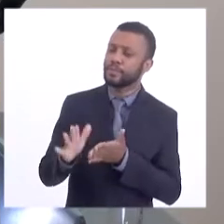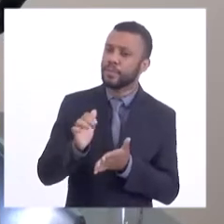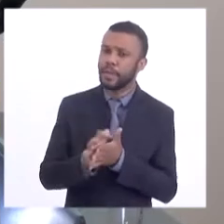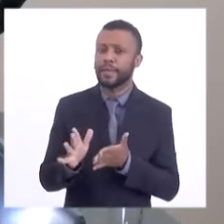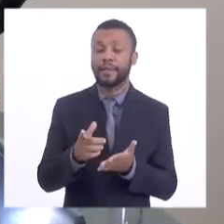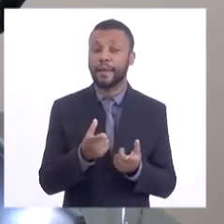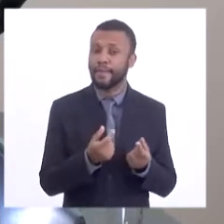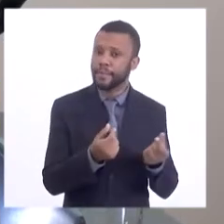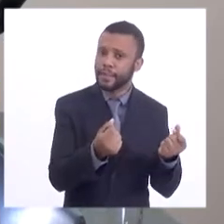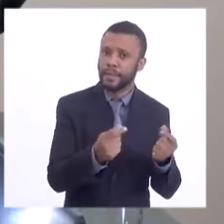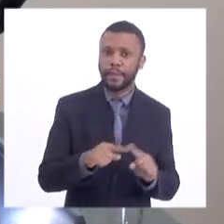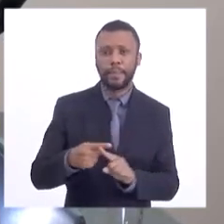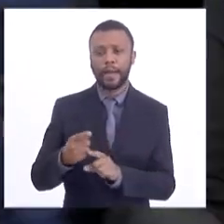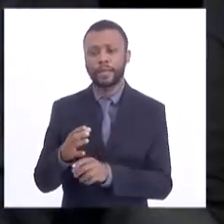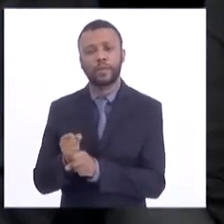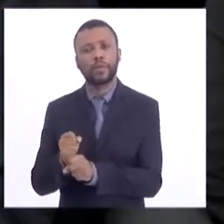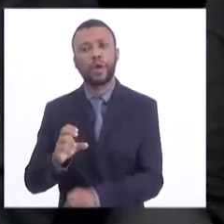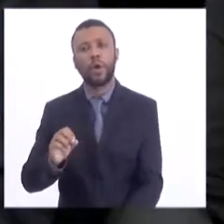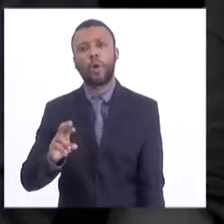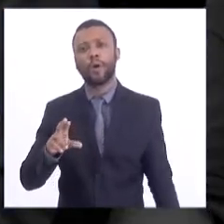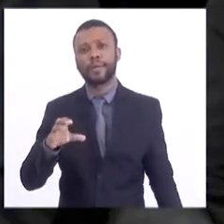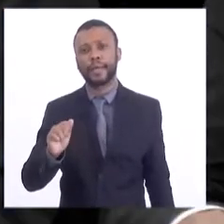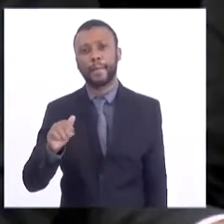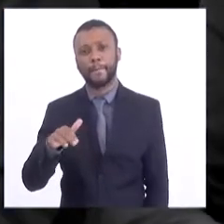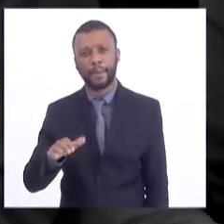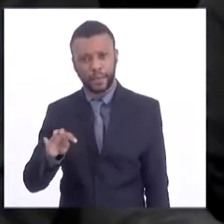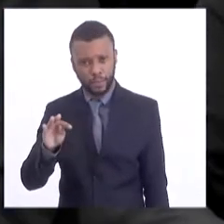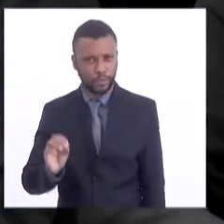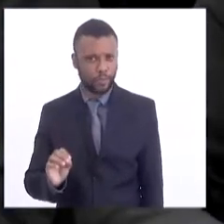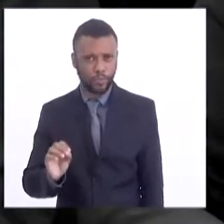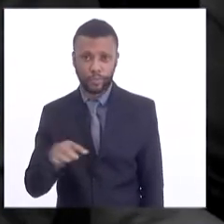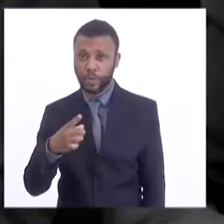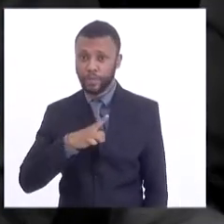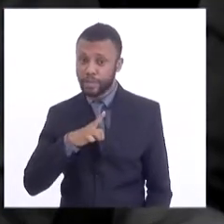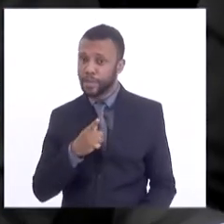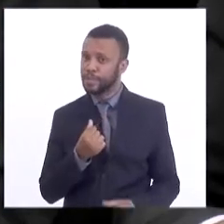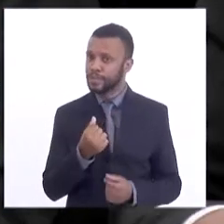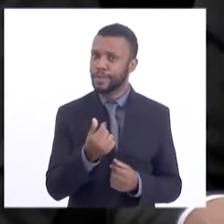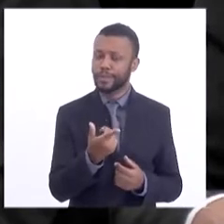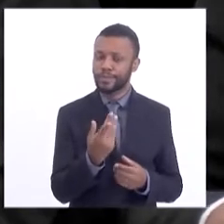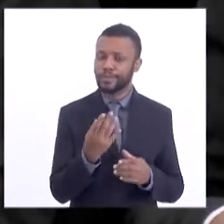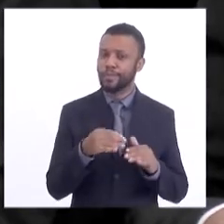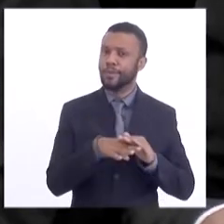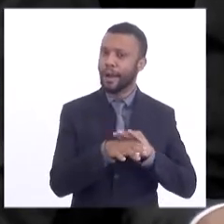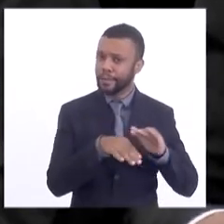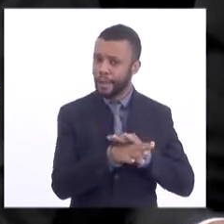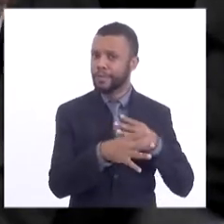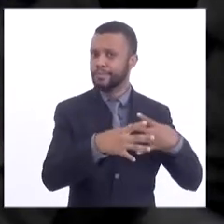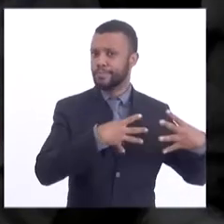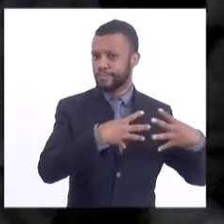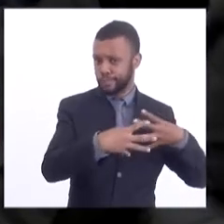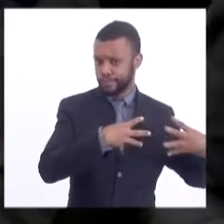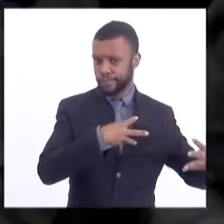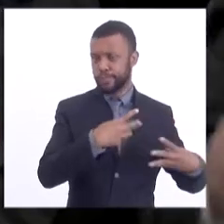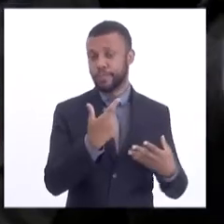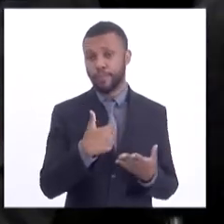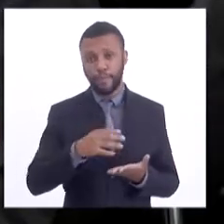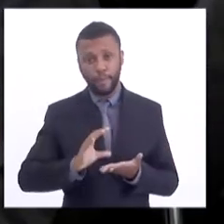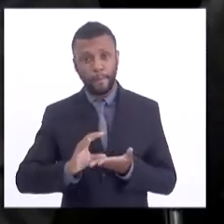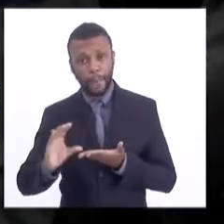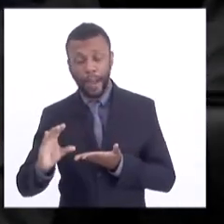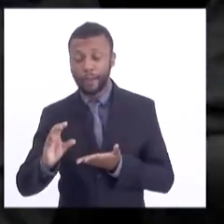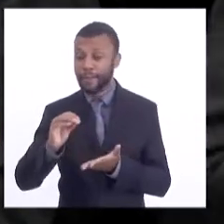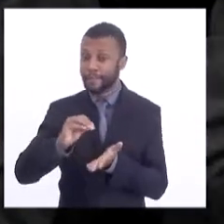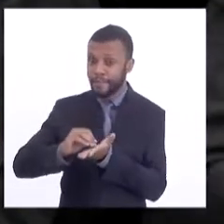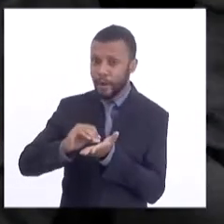orçamentárias as duas é só a gente tinha dinheiro em caixa o que não foi pago agora ficou com o resto a pagar no menor resto